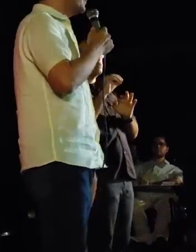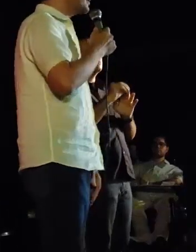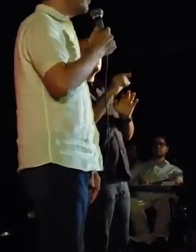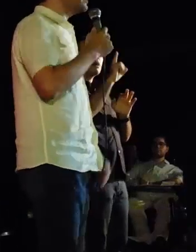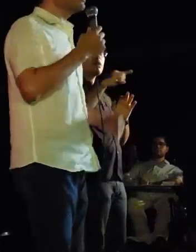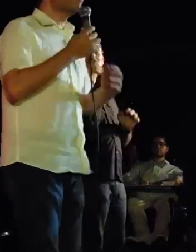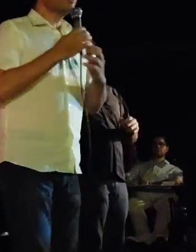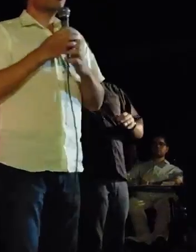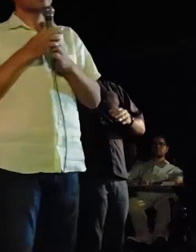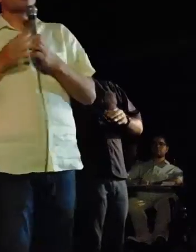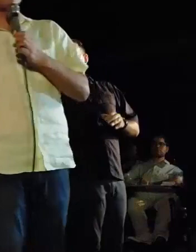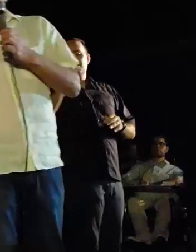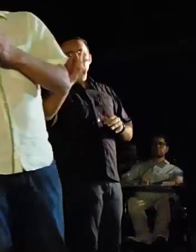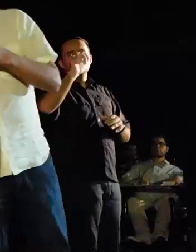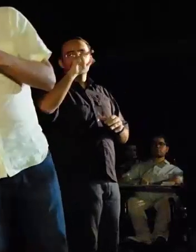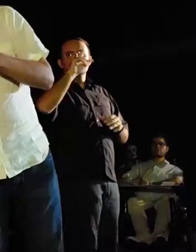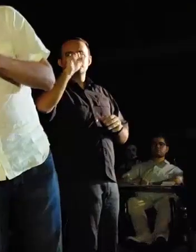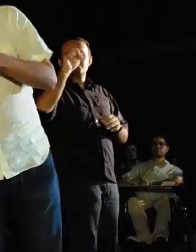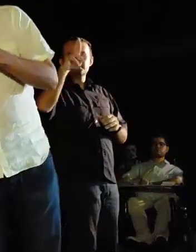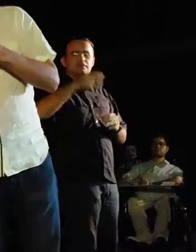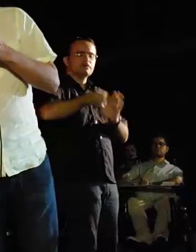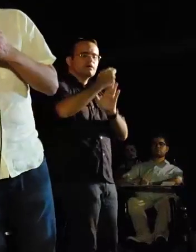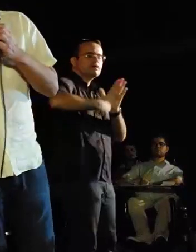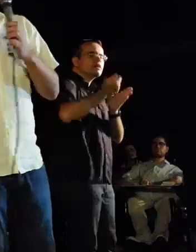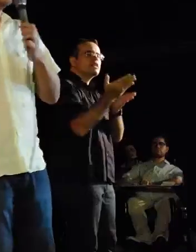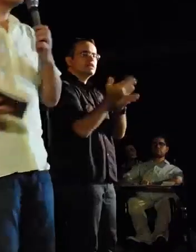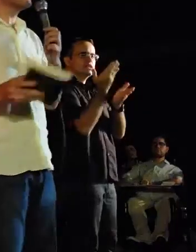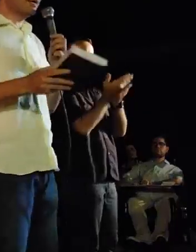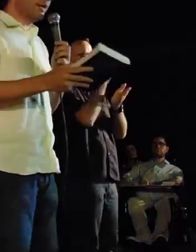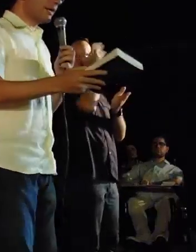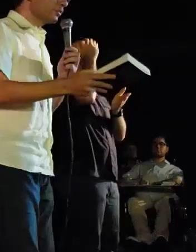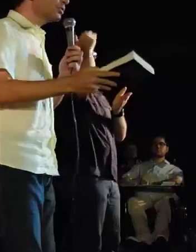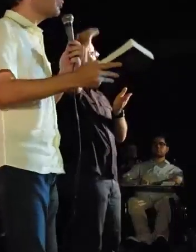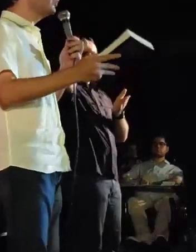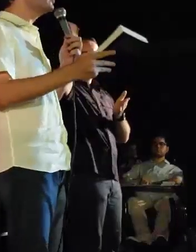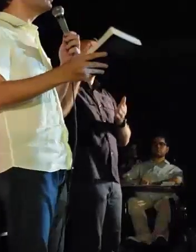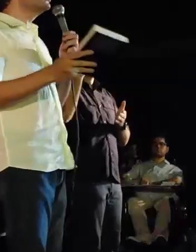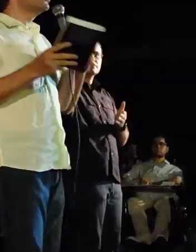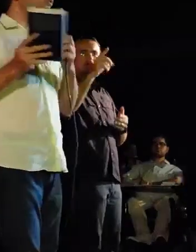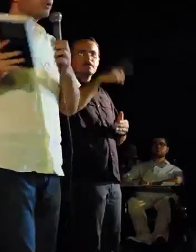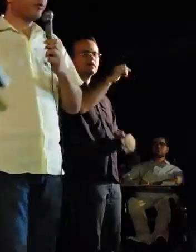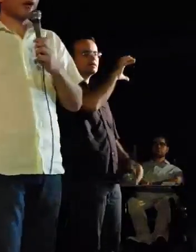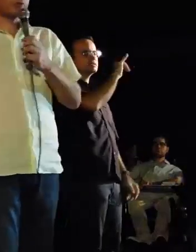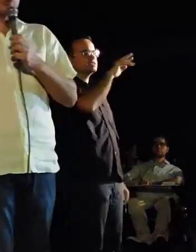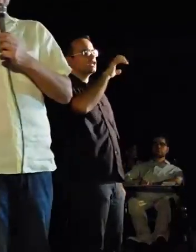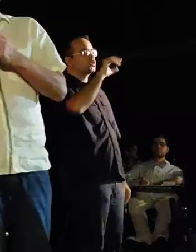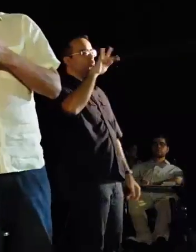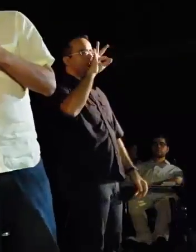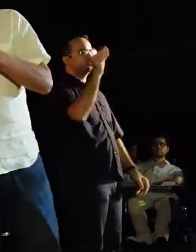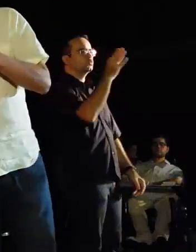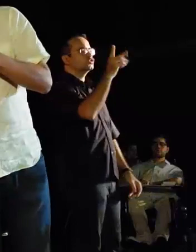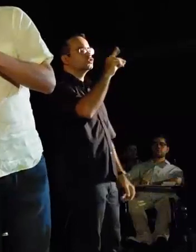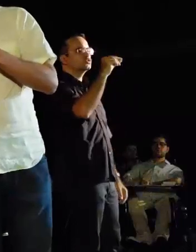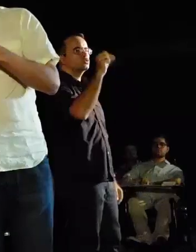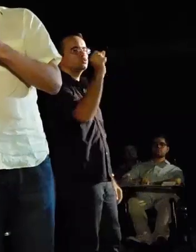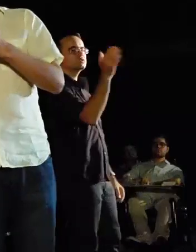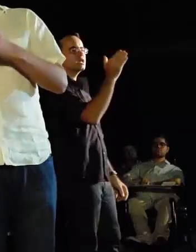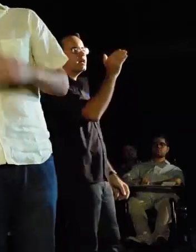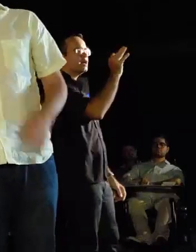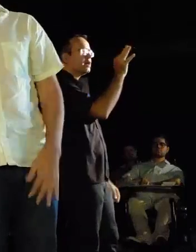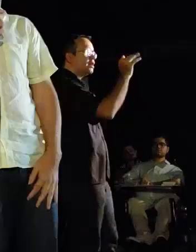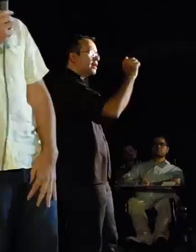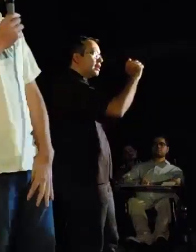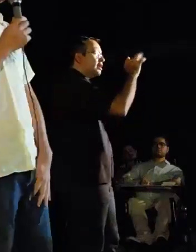professor Vladimir Safatli numa das suas obras mais conhecidas e densas, que é o Circuito dos Afetos, onde ele faz,